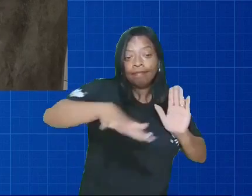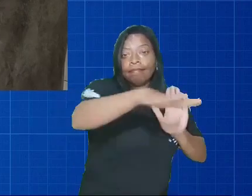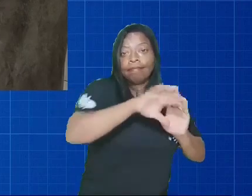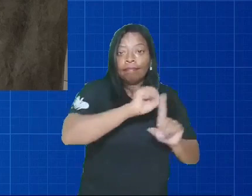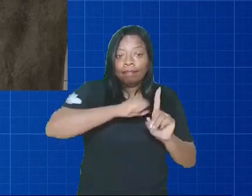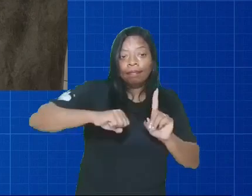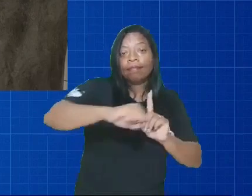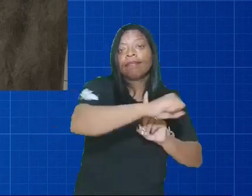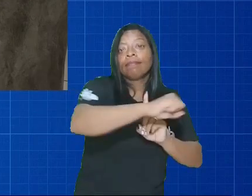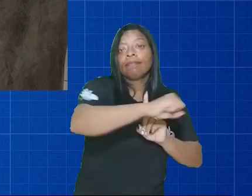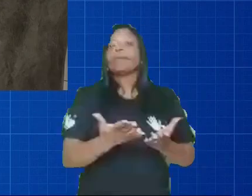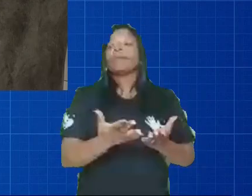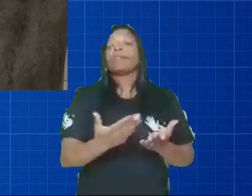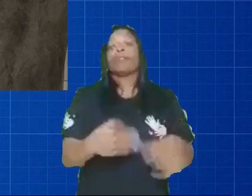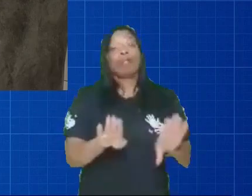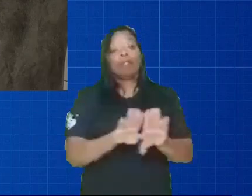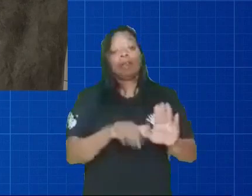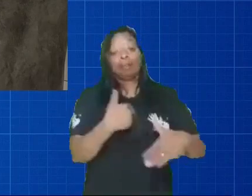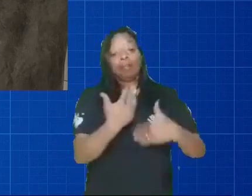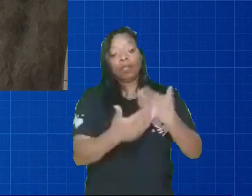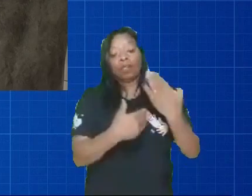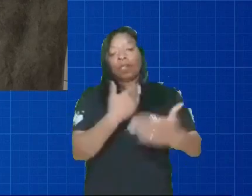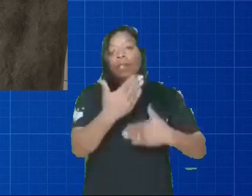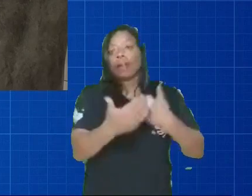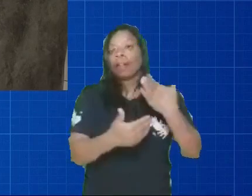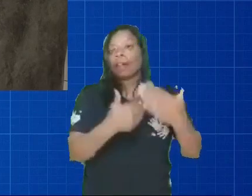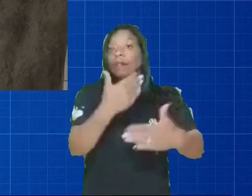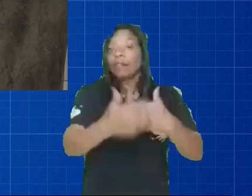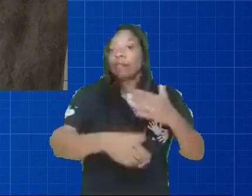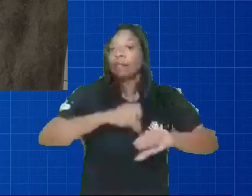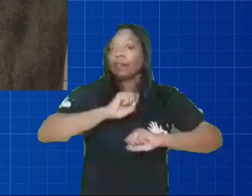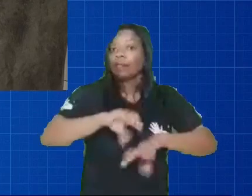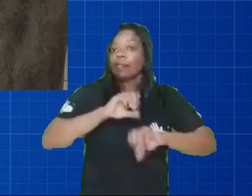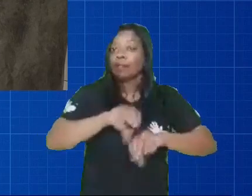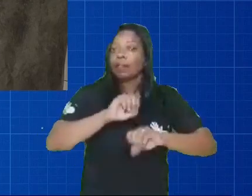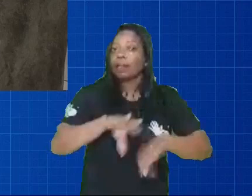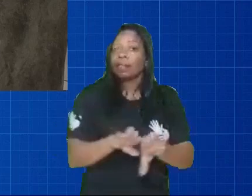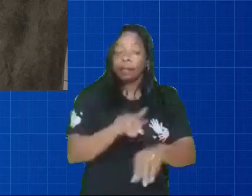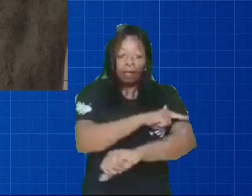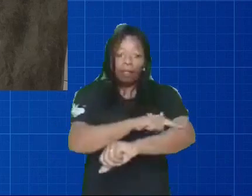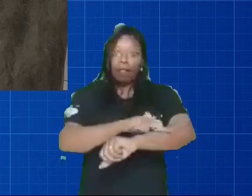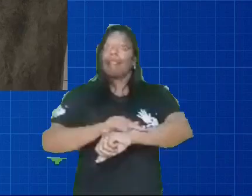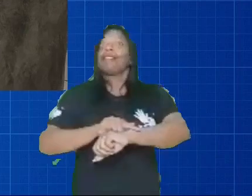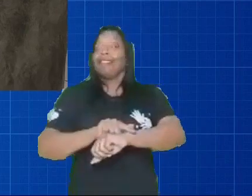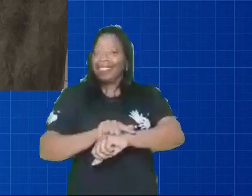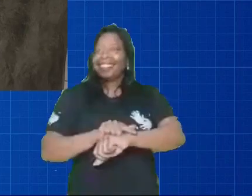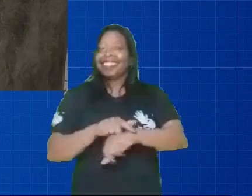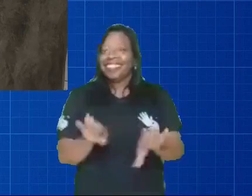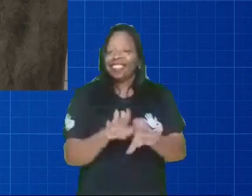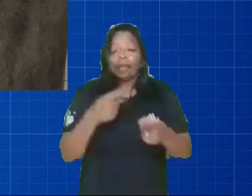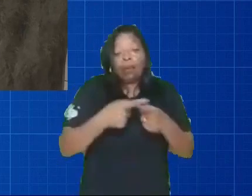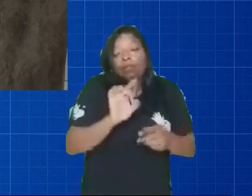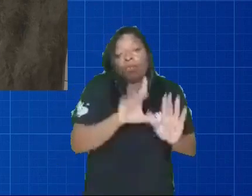e do mesmo modo também dentro do processo de educação, do processo educativo, porque só a lei